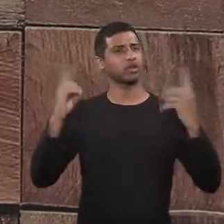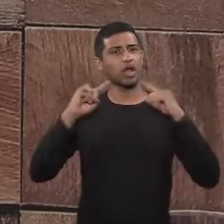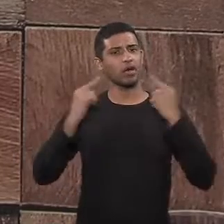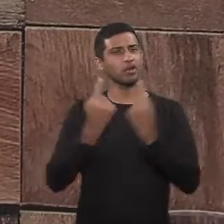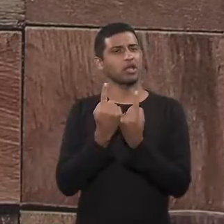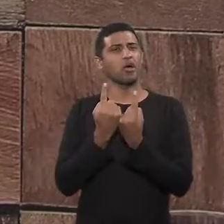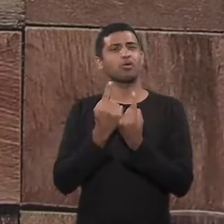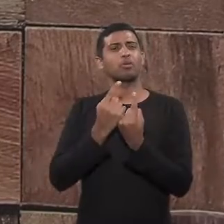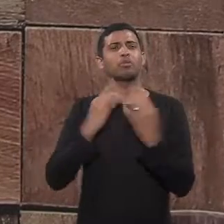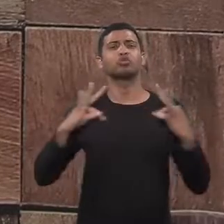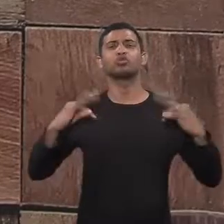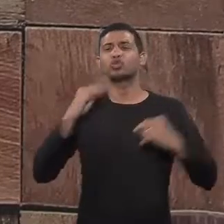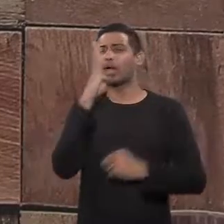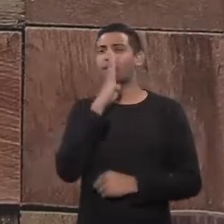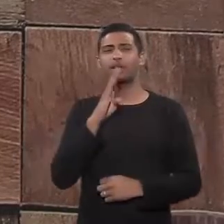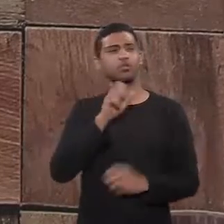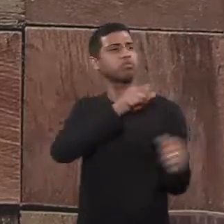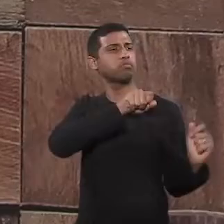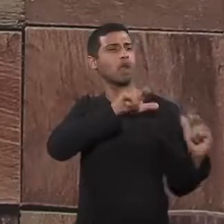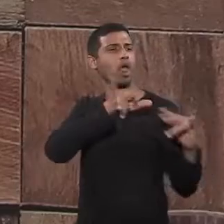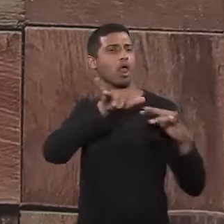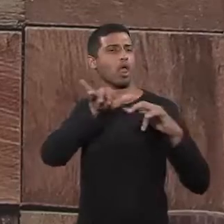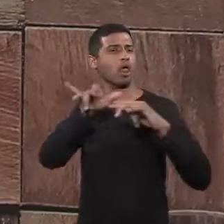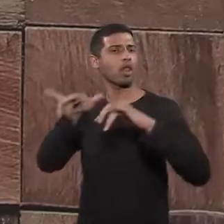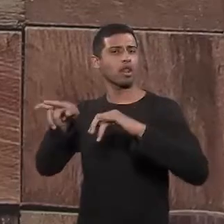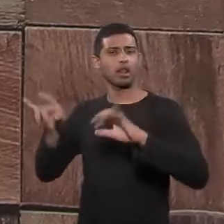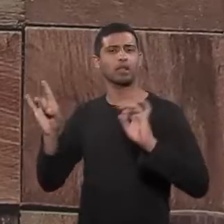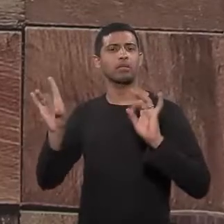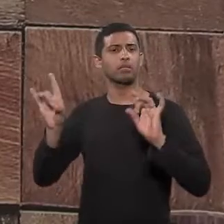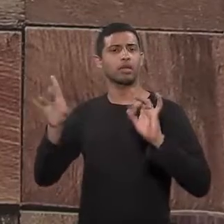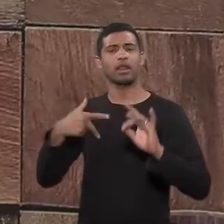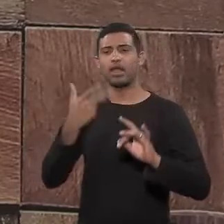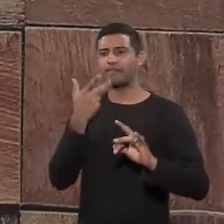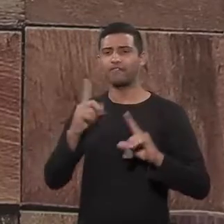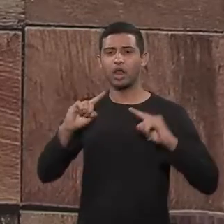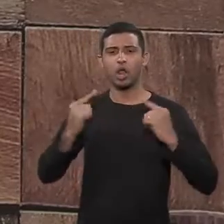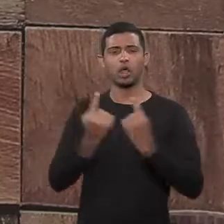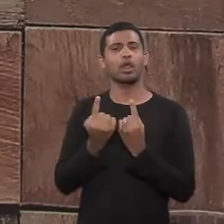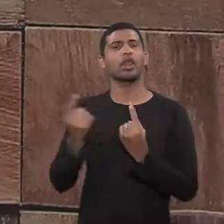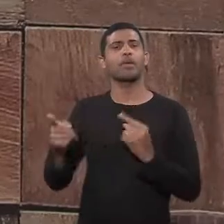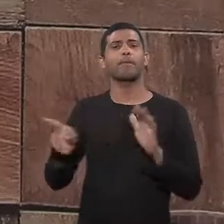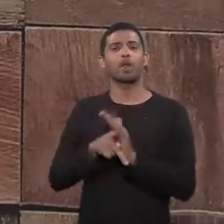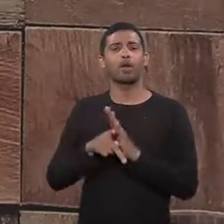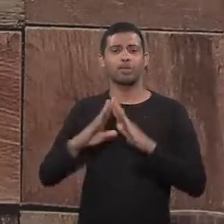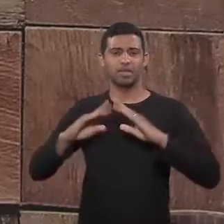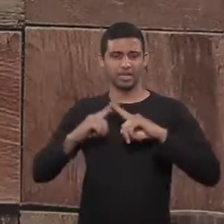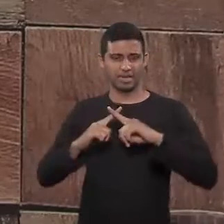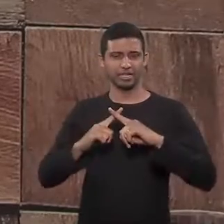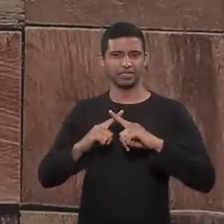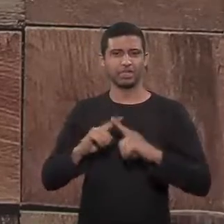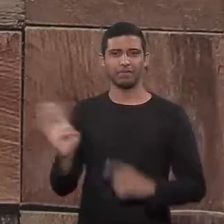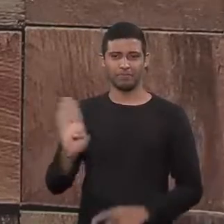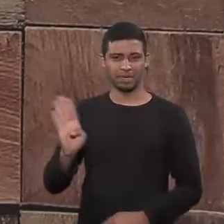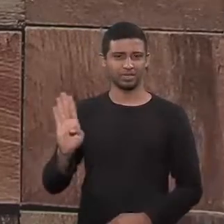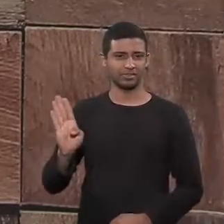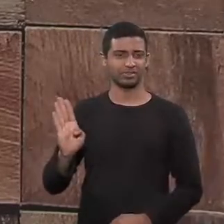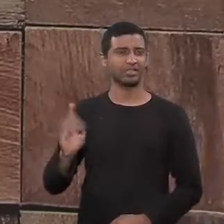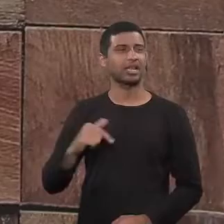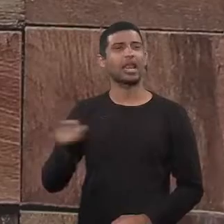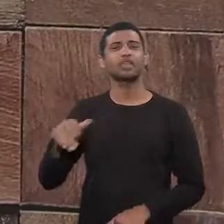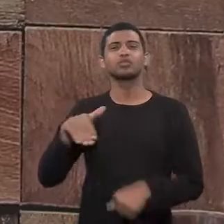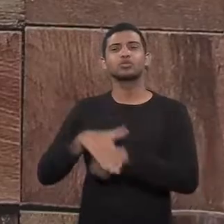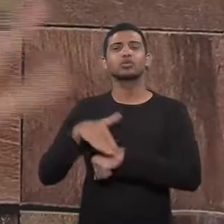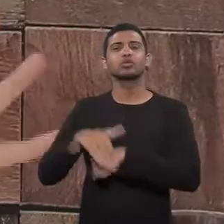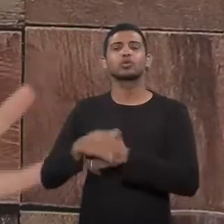numa celebração de músicos de todo o Brasil, numa convenção, chamada Convenção Batista Brasileira. E